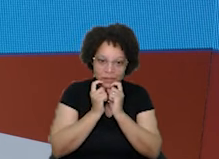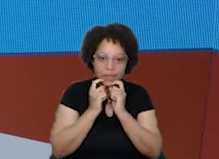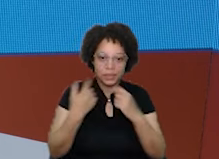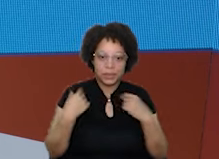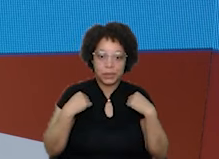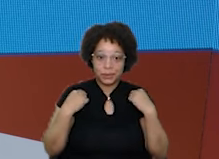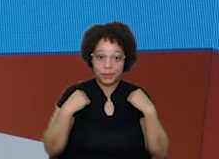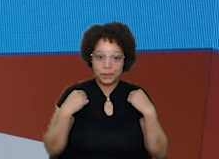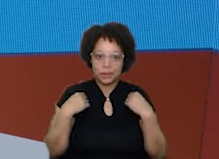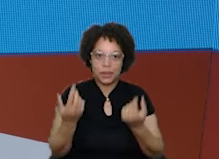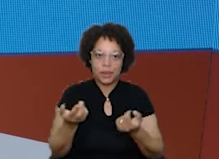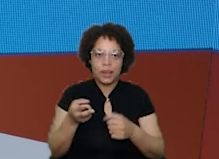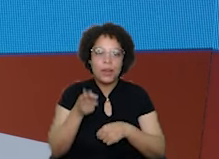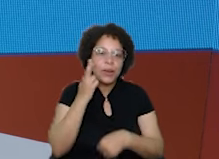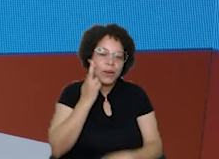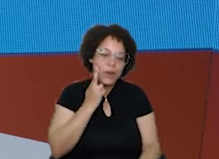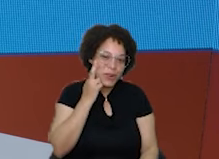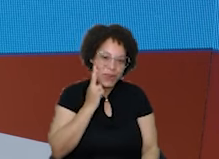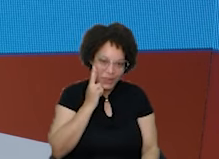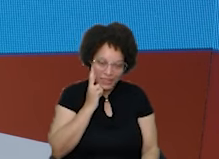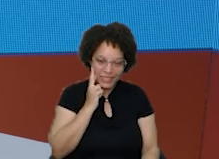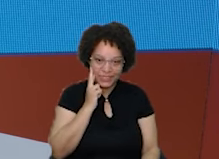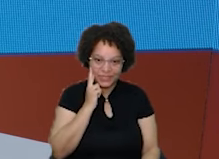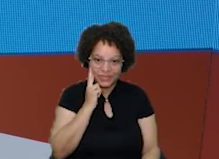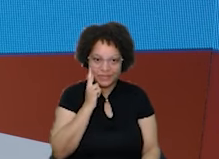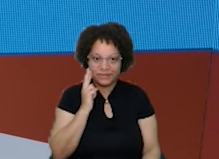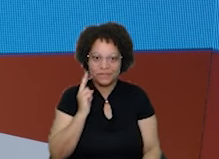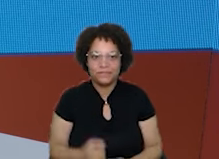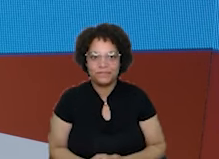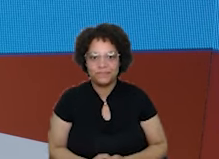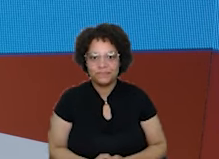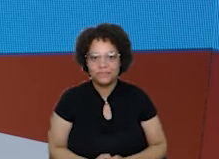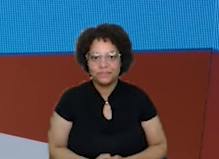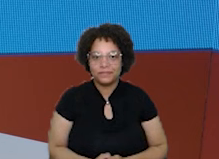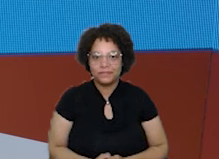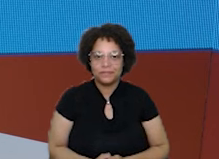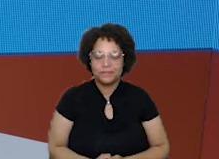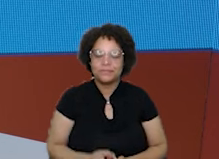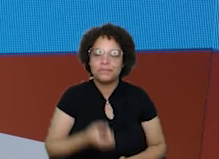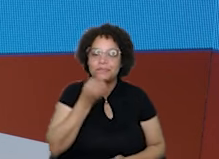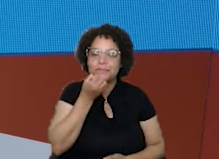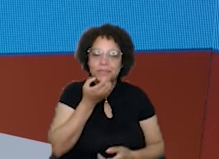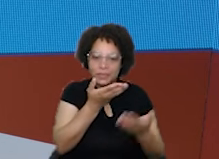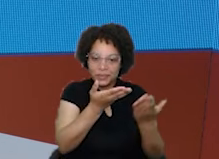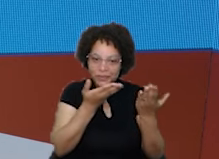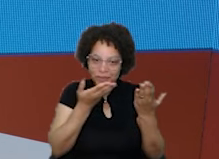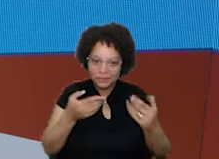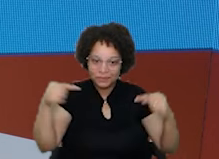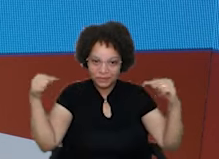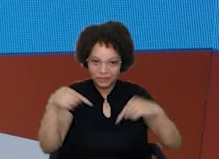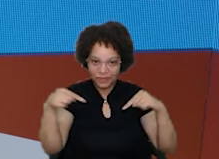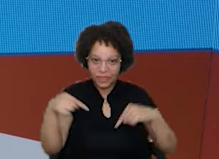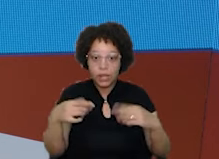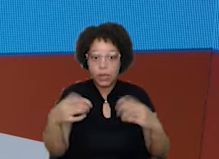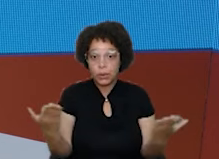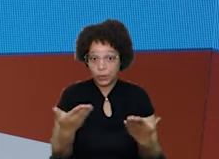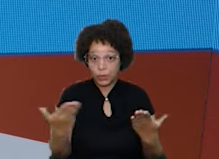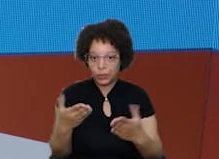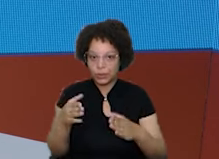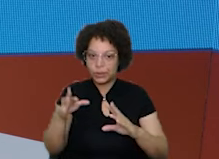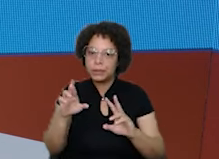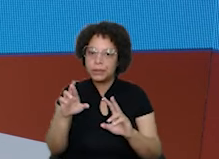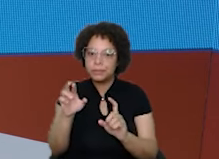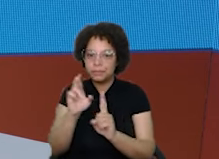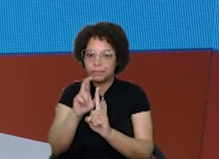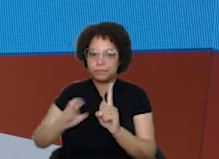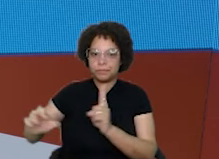usando uma camiseta Cor de Rosa eh prazer estar com vocês u Hoje eu estou numa Regional atuo